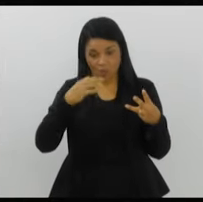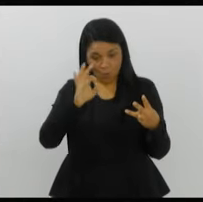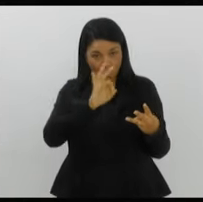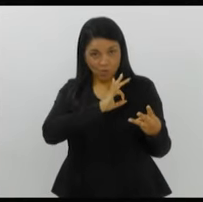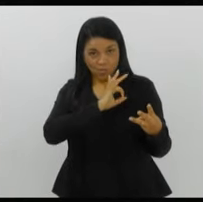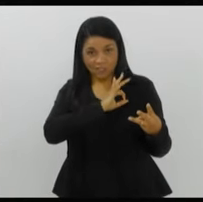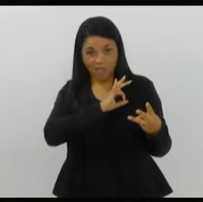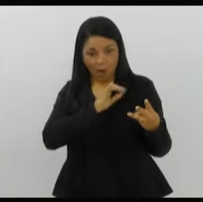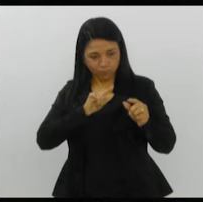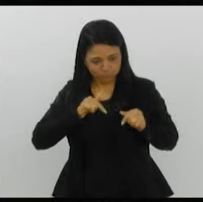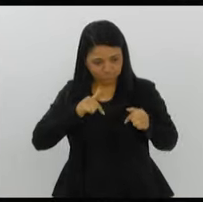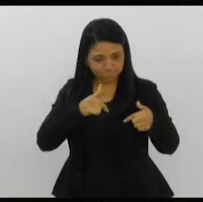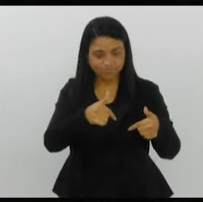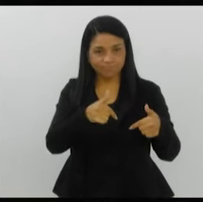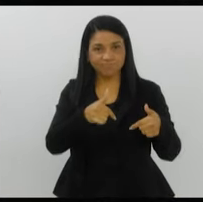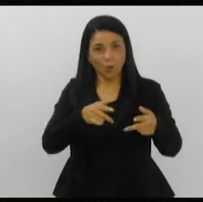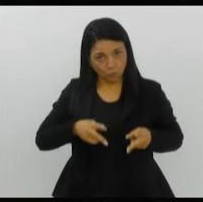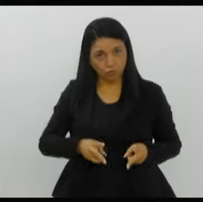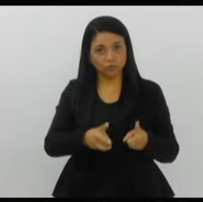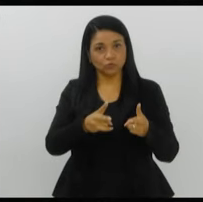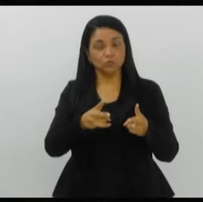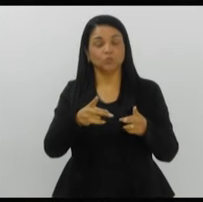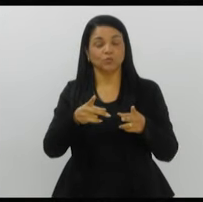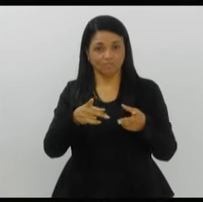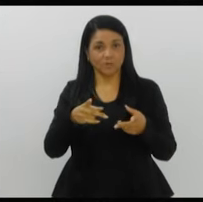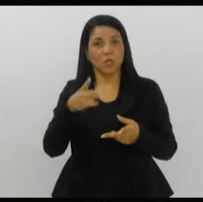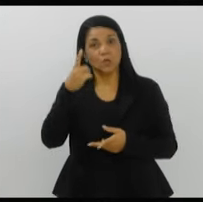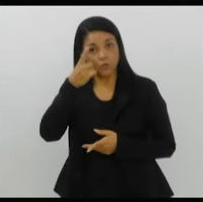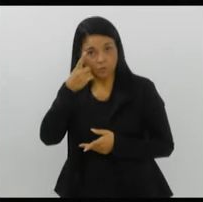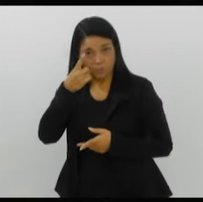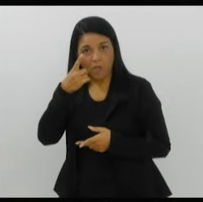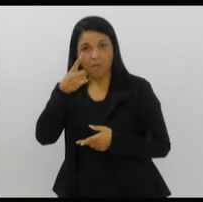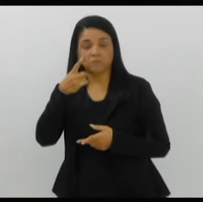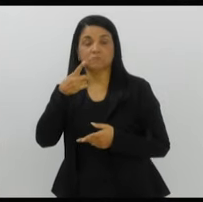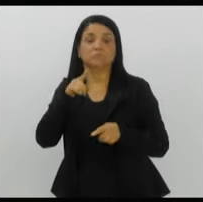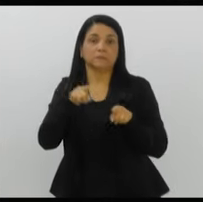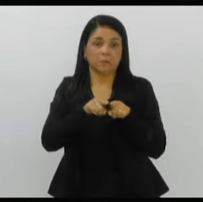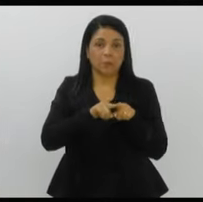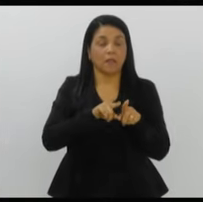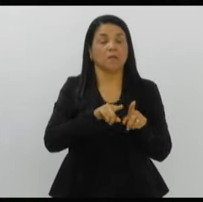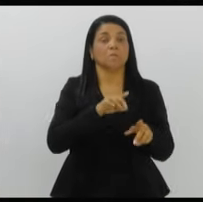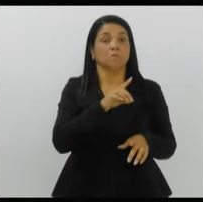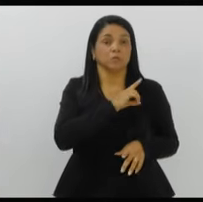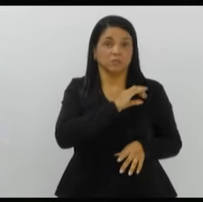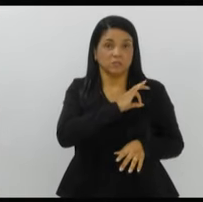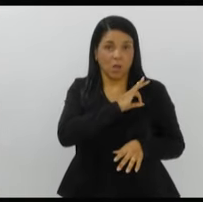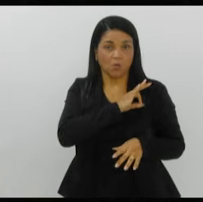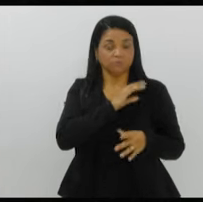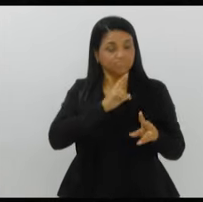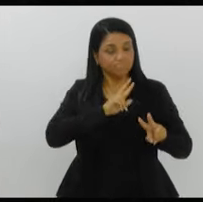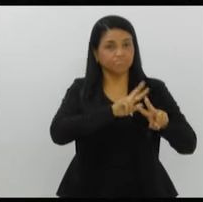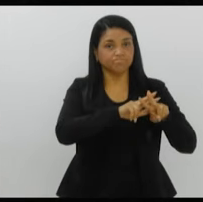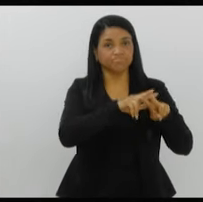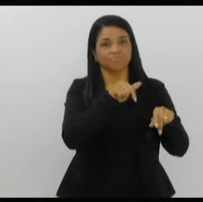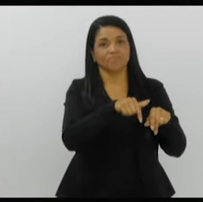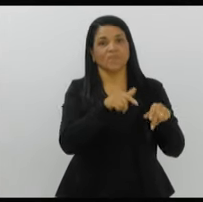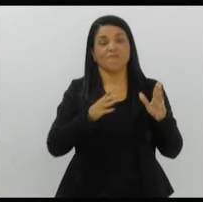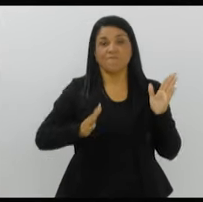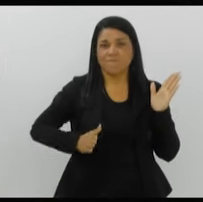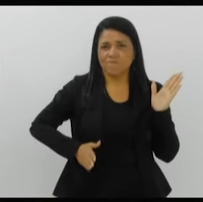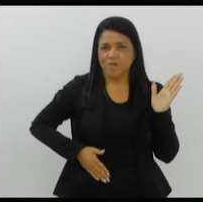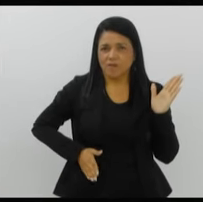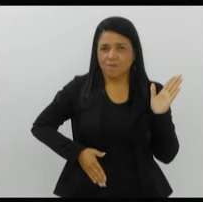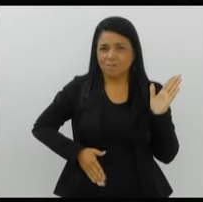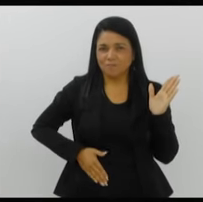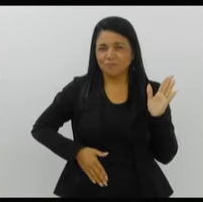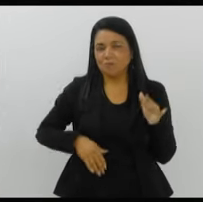sou, não deixo de ser policial, eu estou deputado, fizemos mais uma prisão. E detalhe, esse vagabundo, que depois falou,